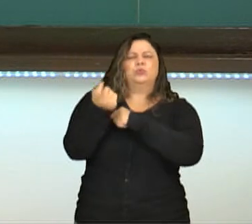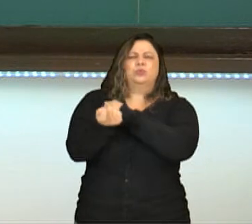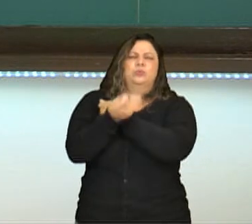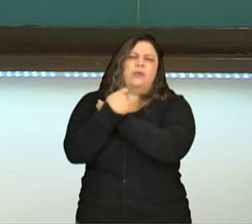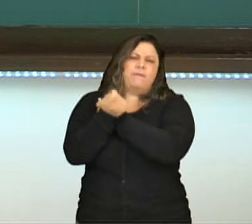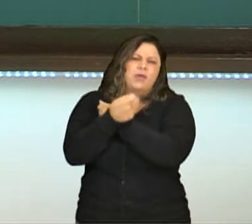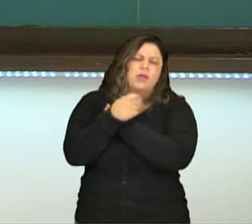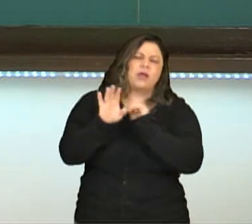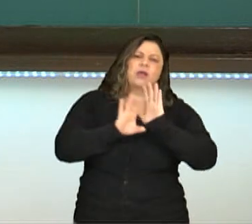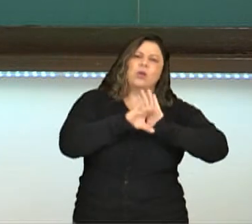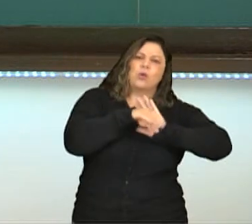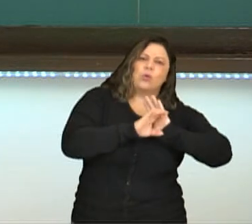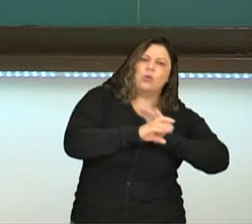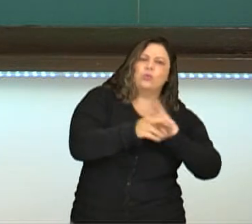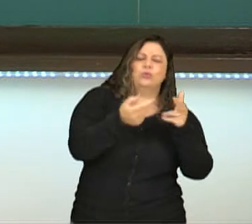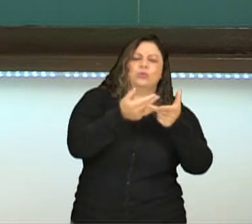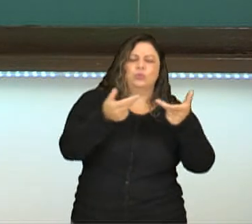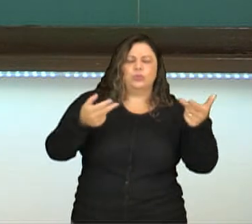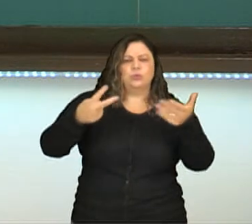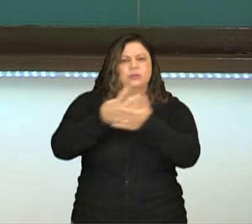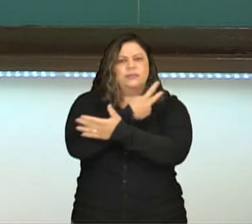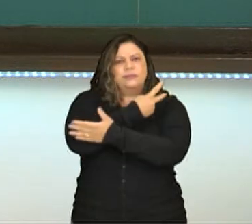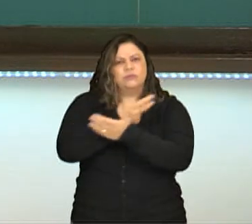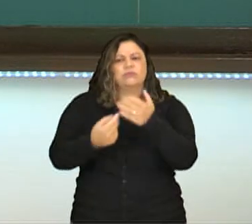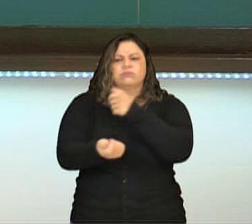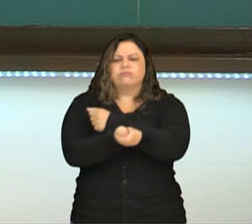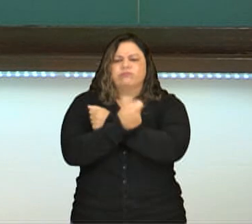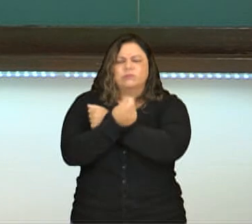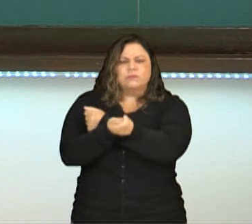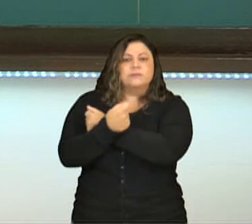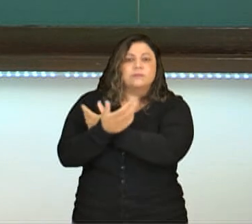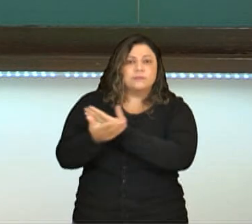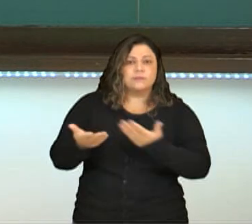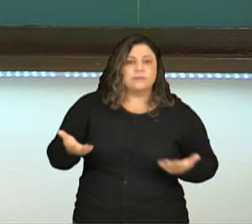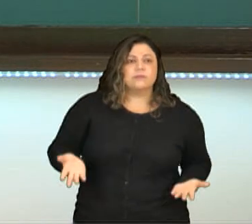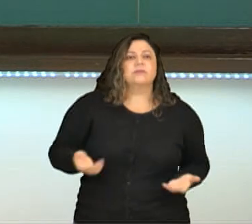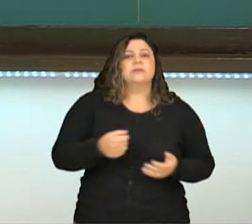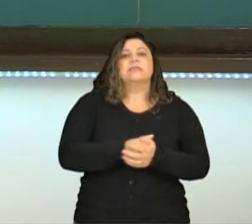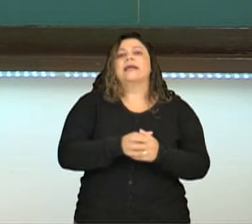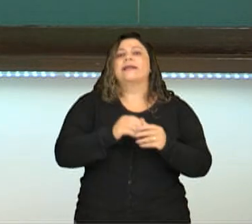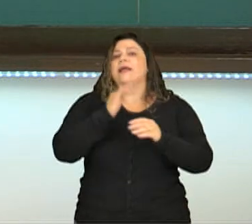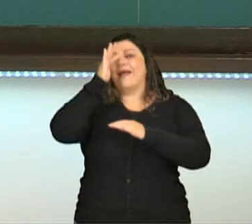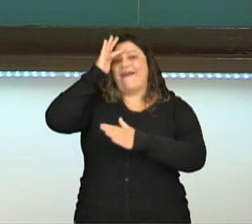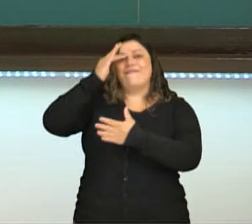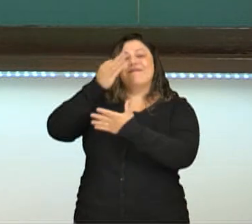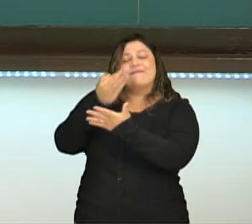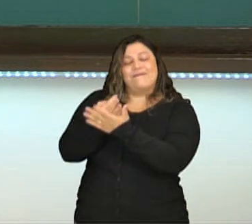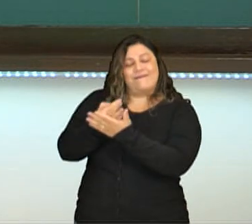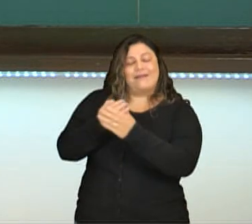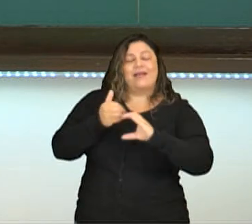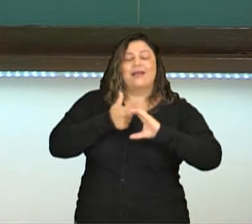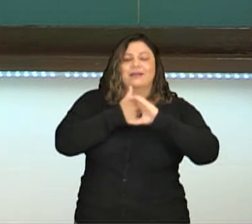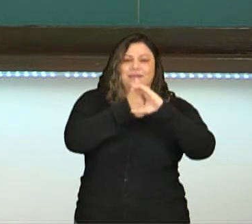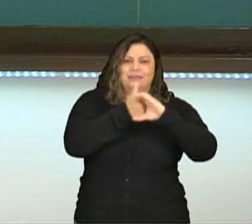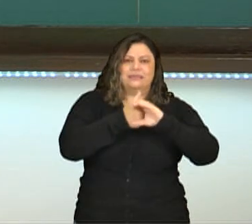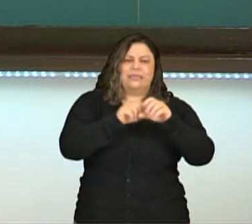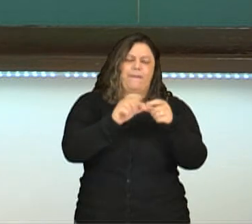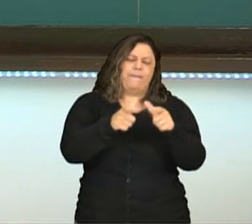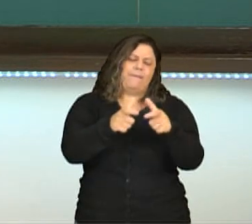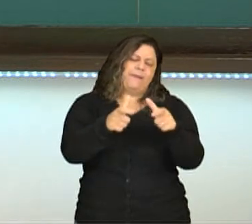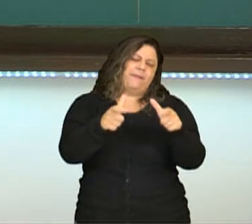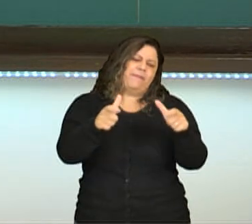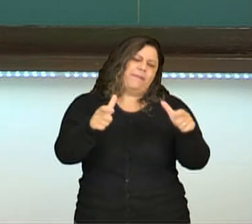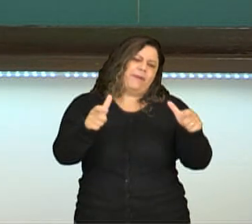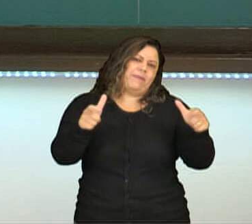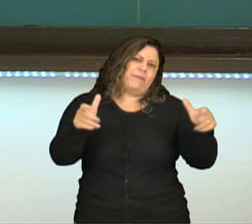esses conceitos falsos em relação à fé cristã. Veja, o cristianismo se tornou muito grande e num